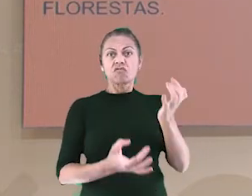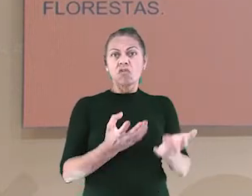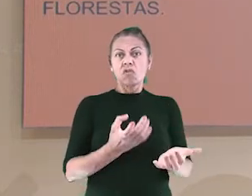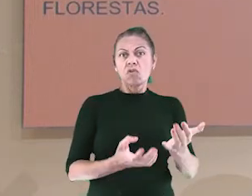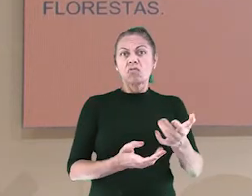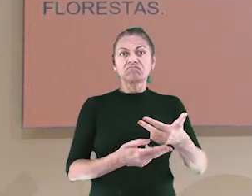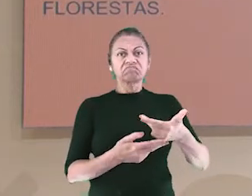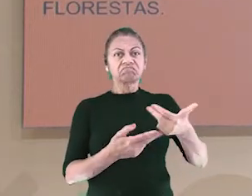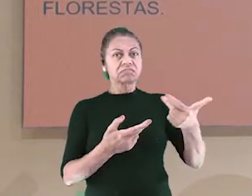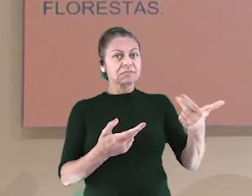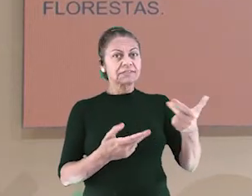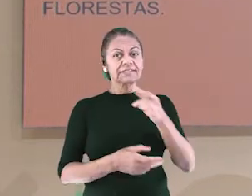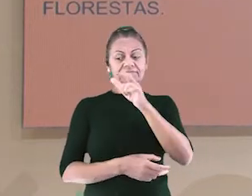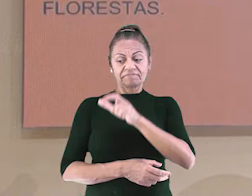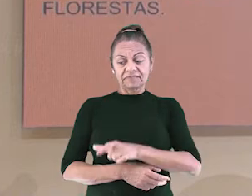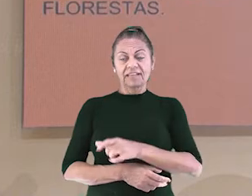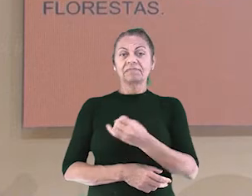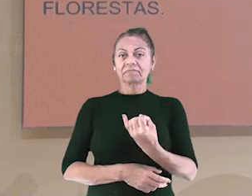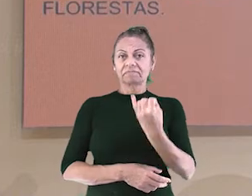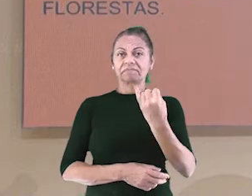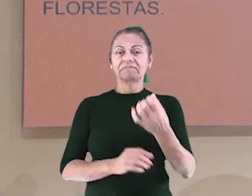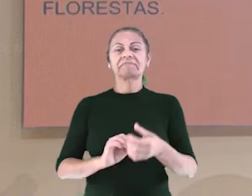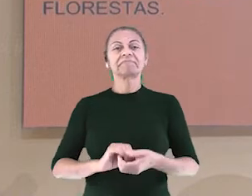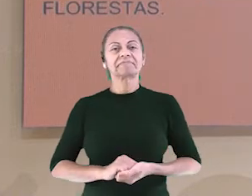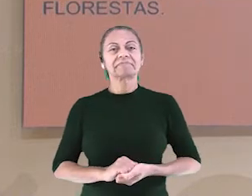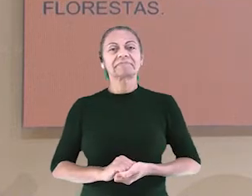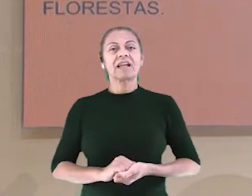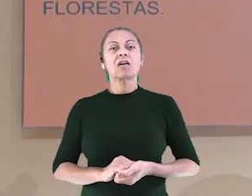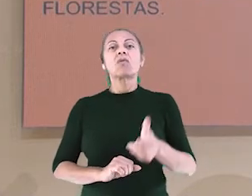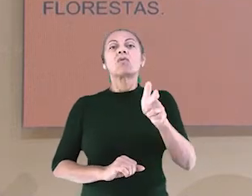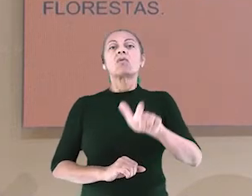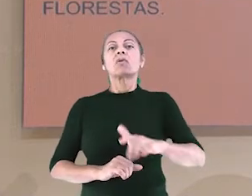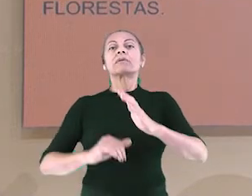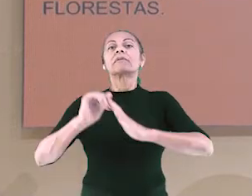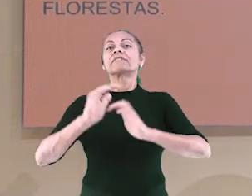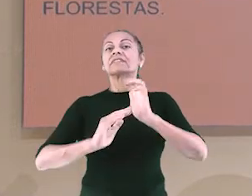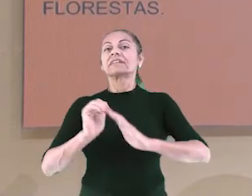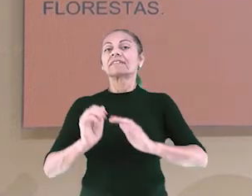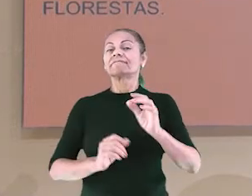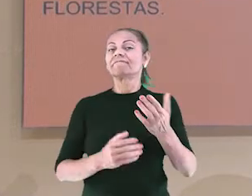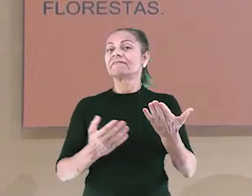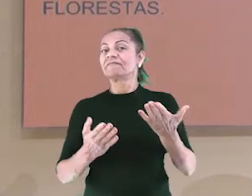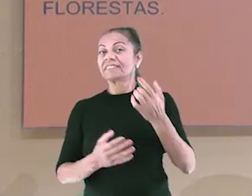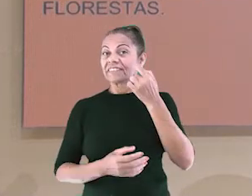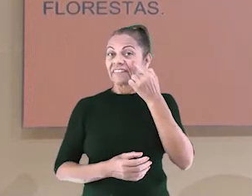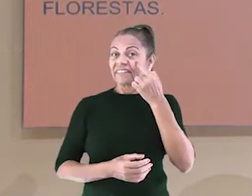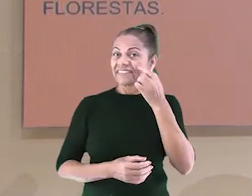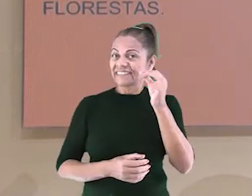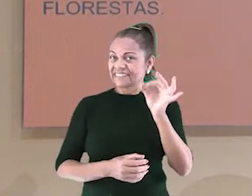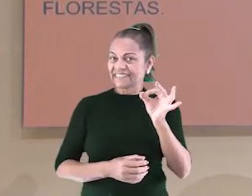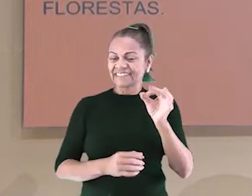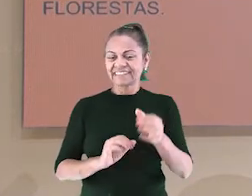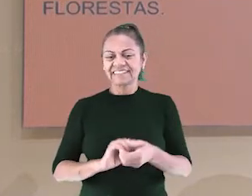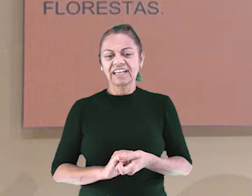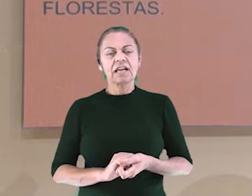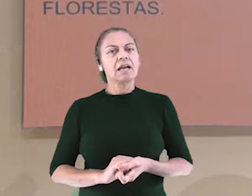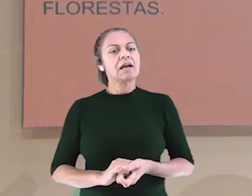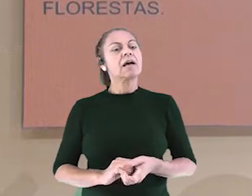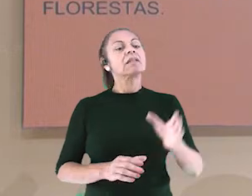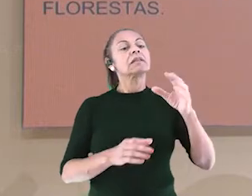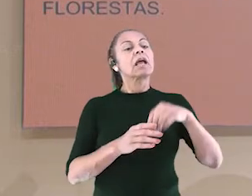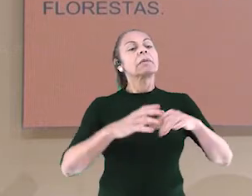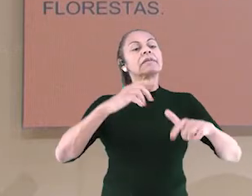acidentes perigosos se não existissem os bombeiros? Agora vamos para outra profissão. Será que essa